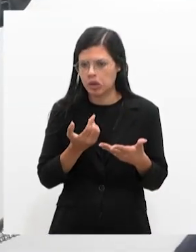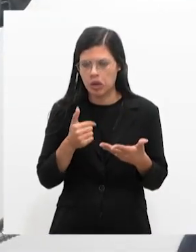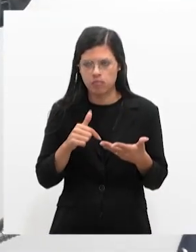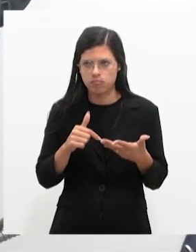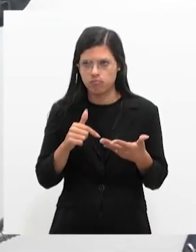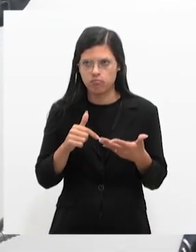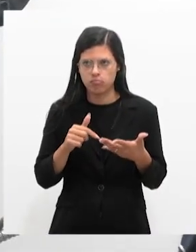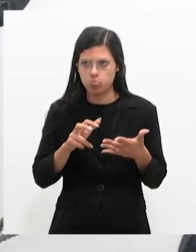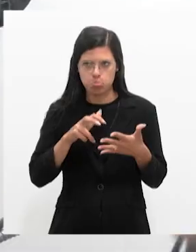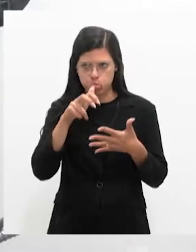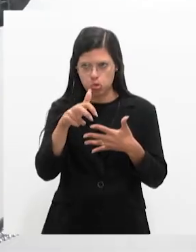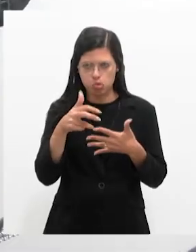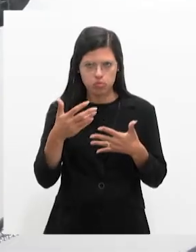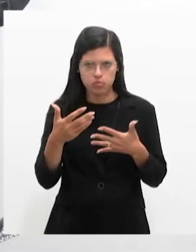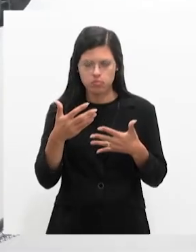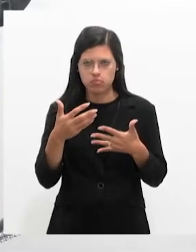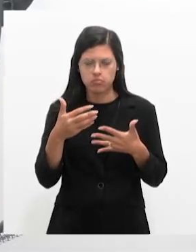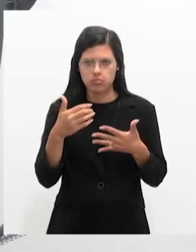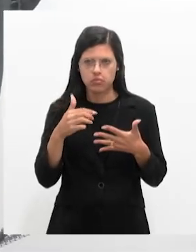pauta? Não.